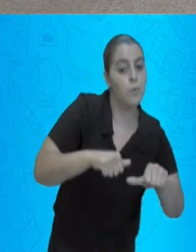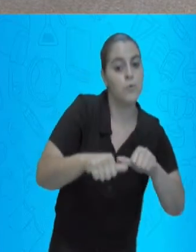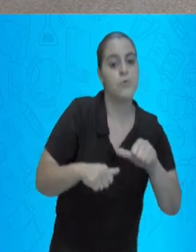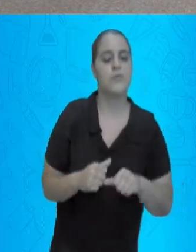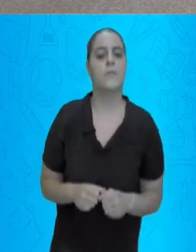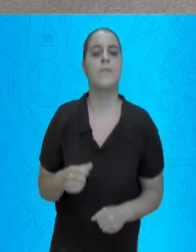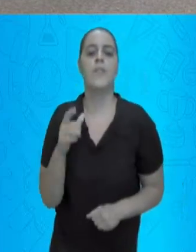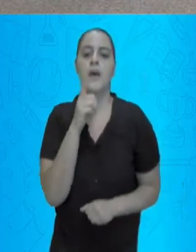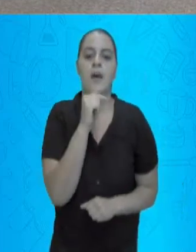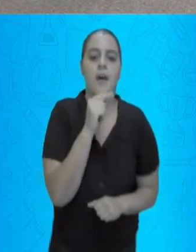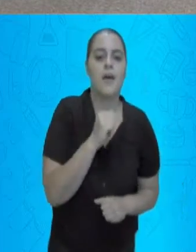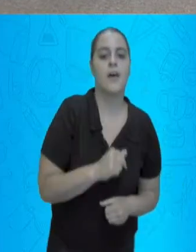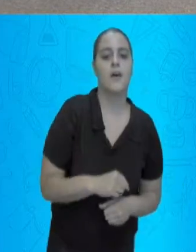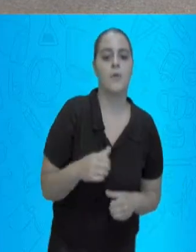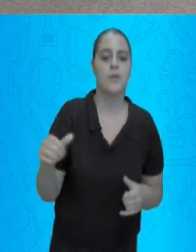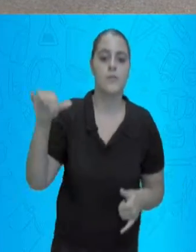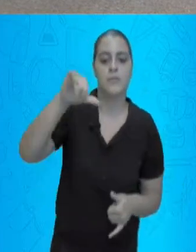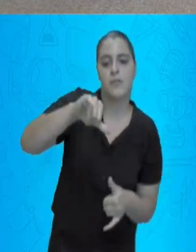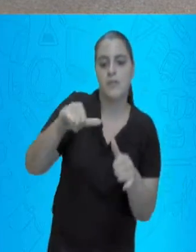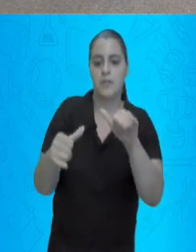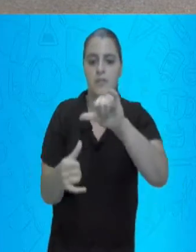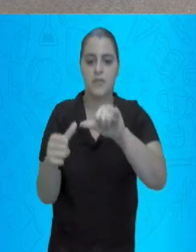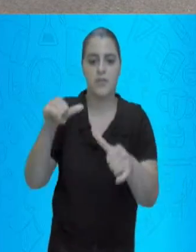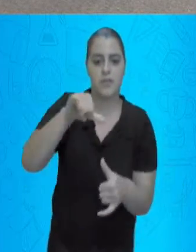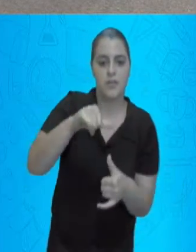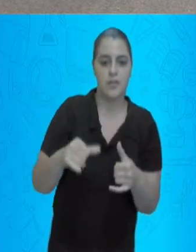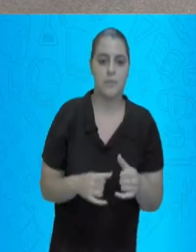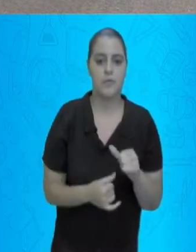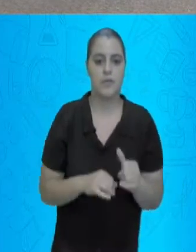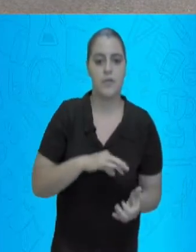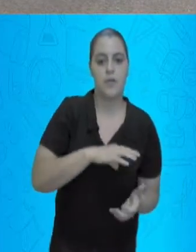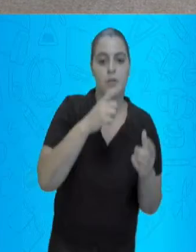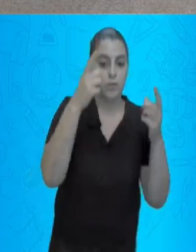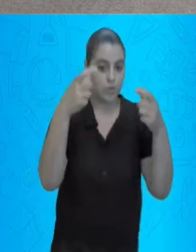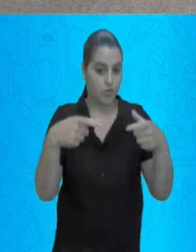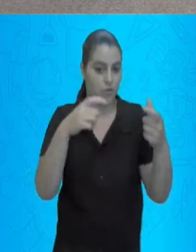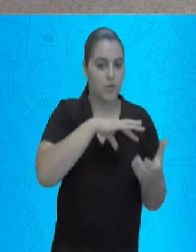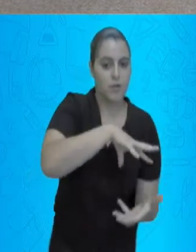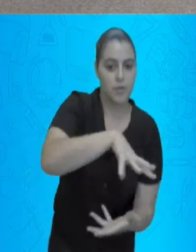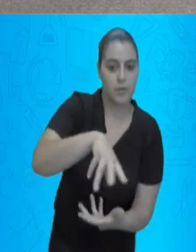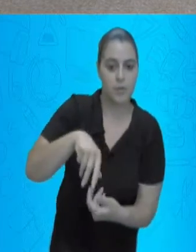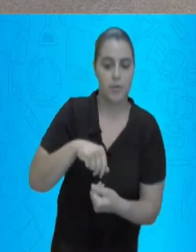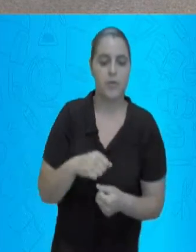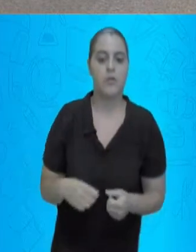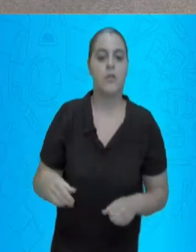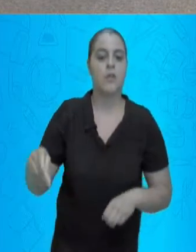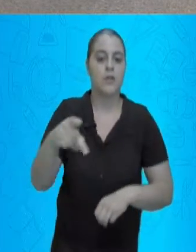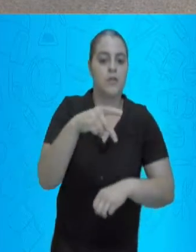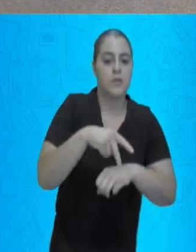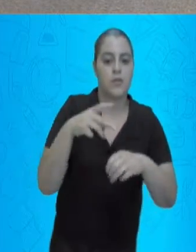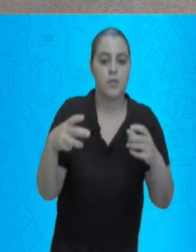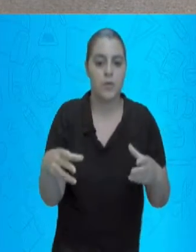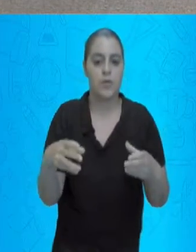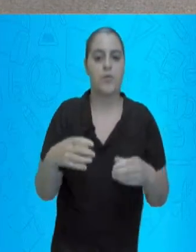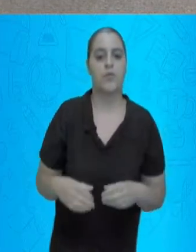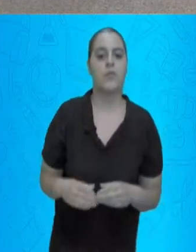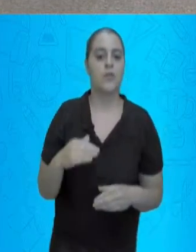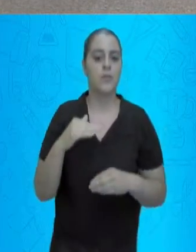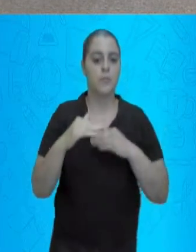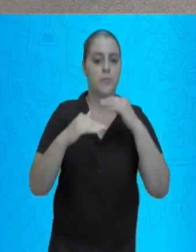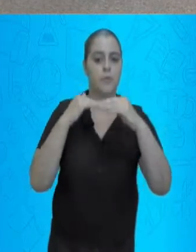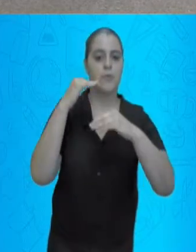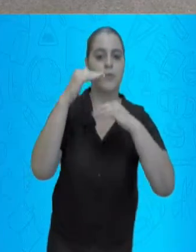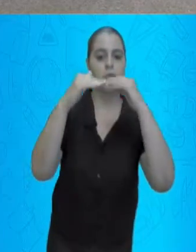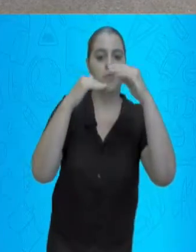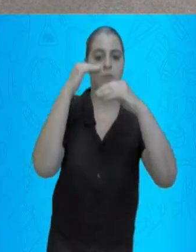as substâncias químicas existentes no ambiente, nas rochas, até no processo de